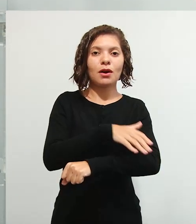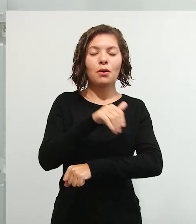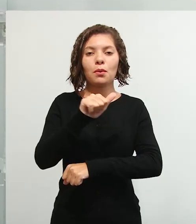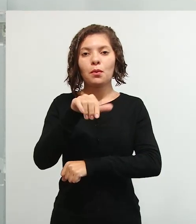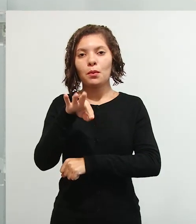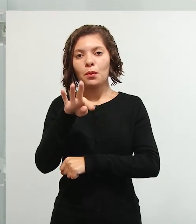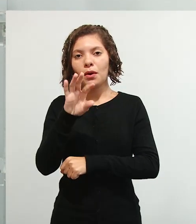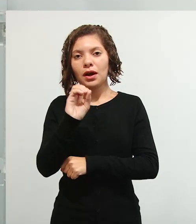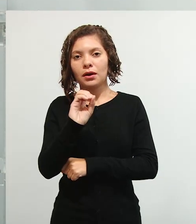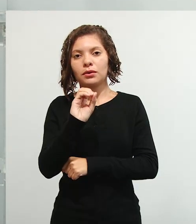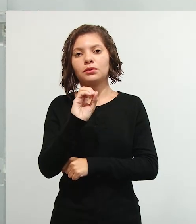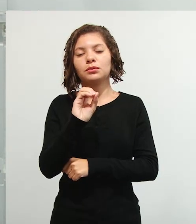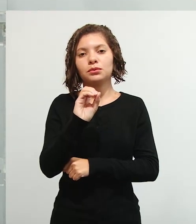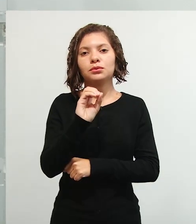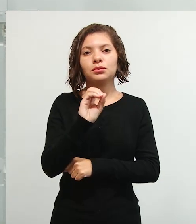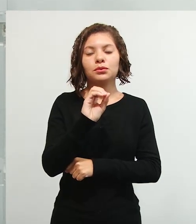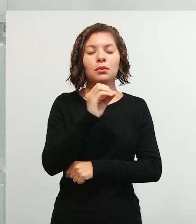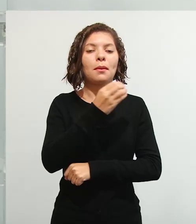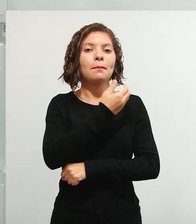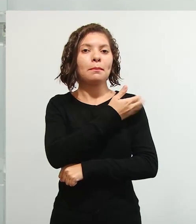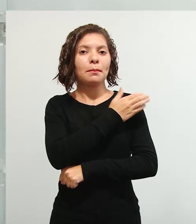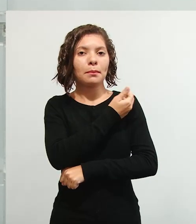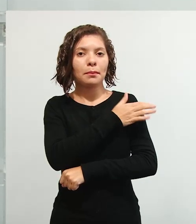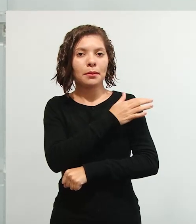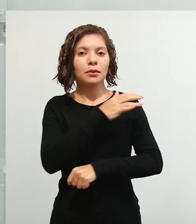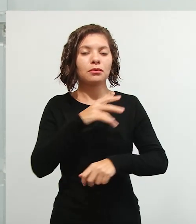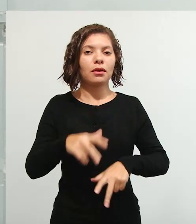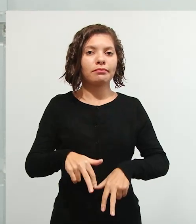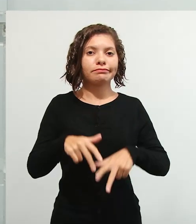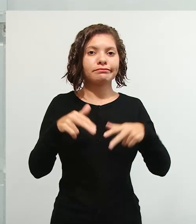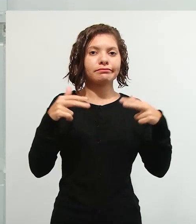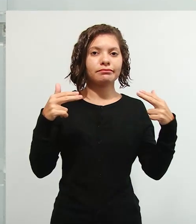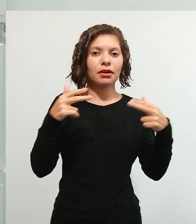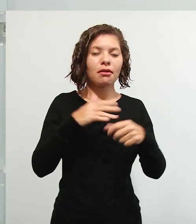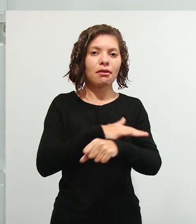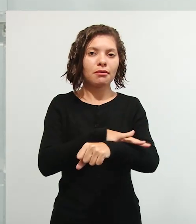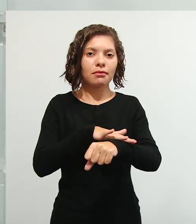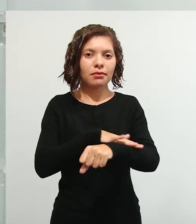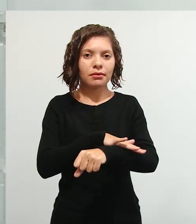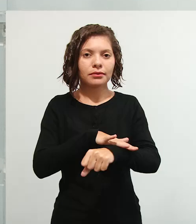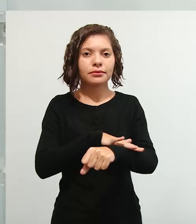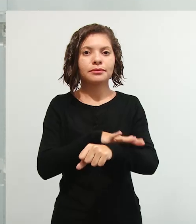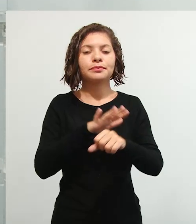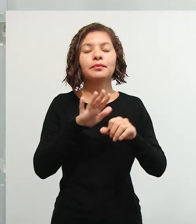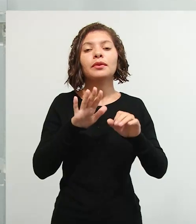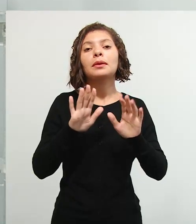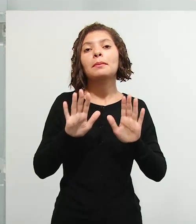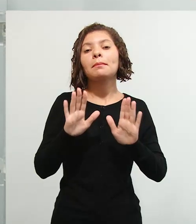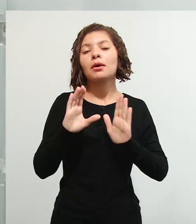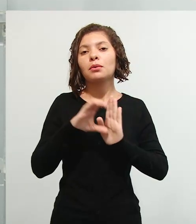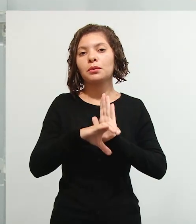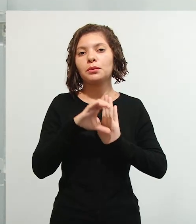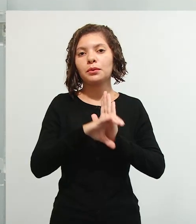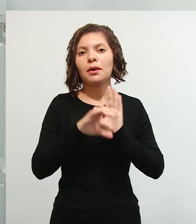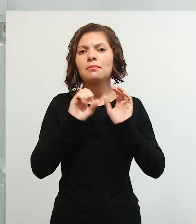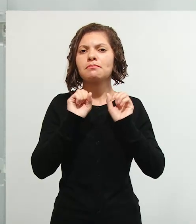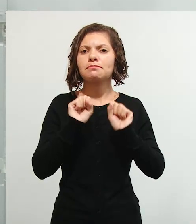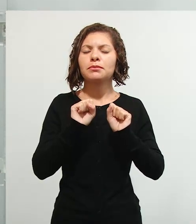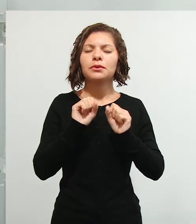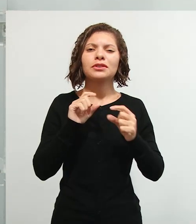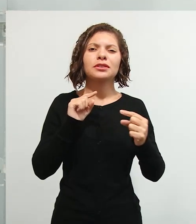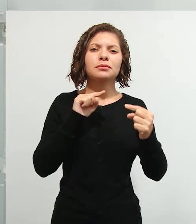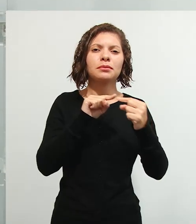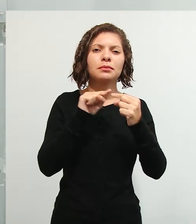Observem que a ênfase aqui é o preconceito racial, a discriminação racial. Mas esses conceitos podem ser